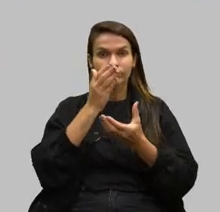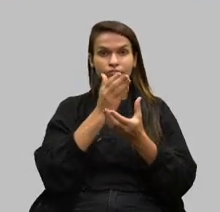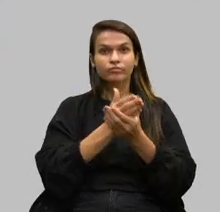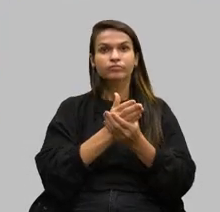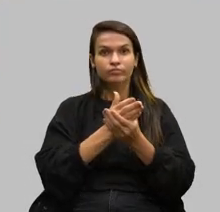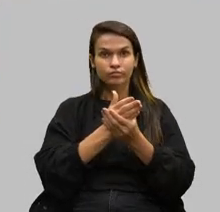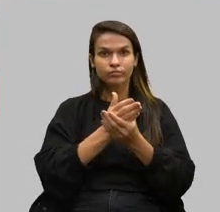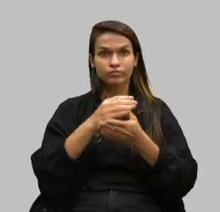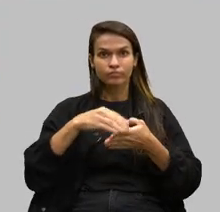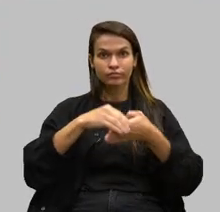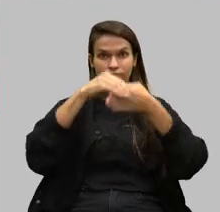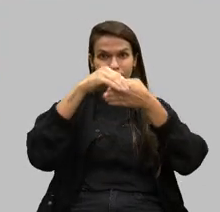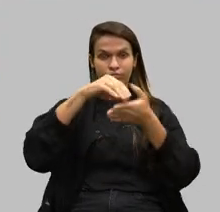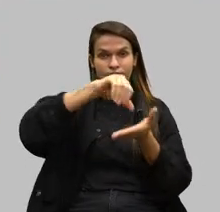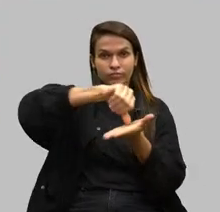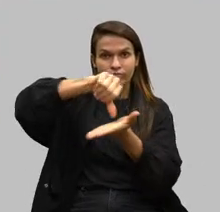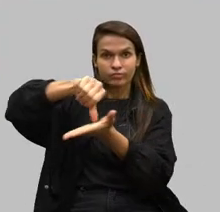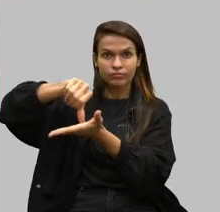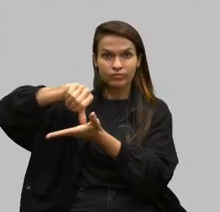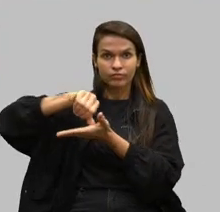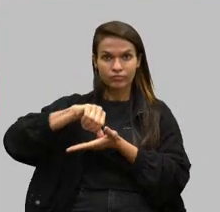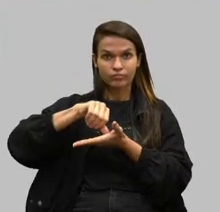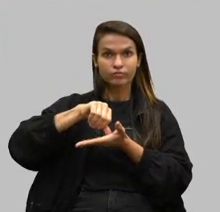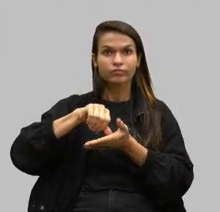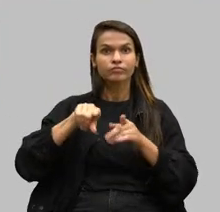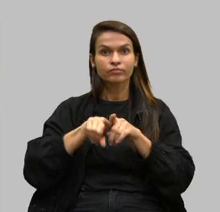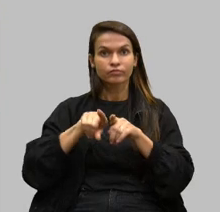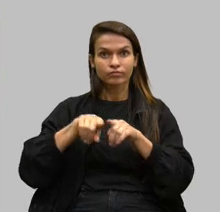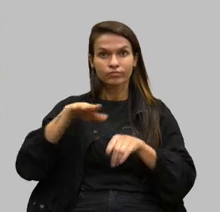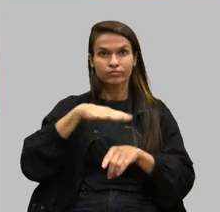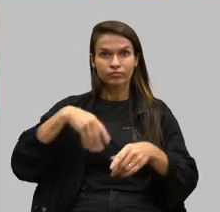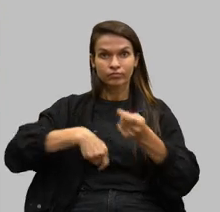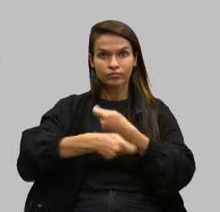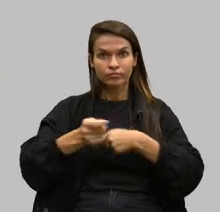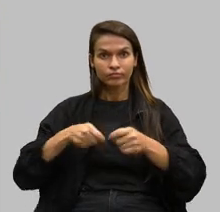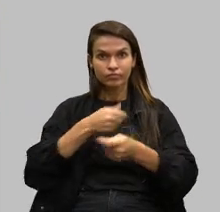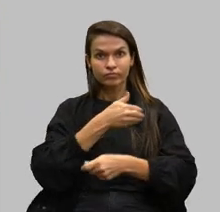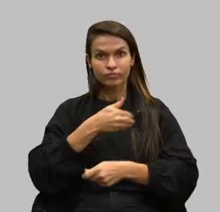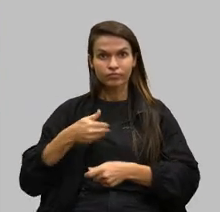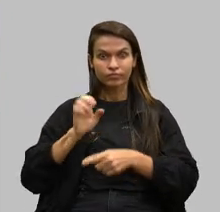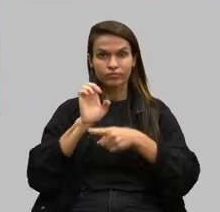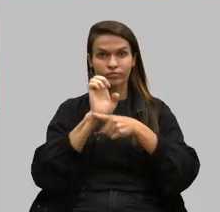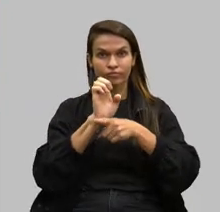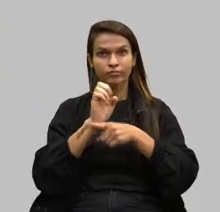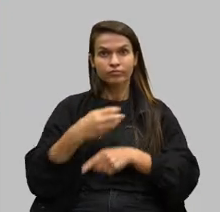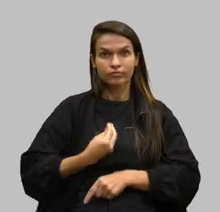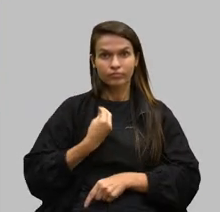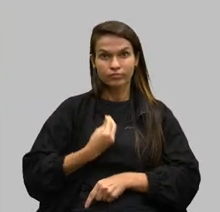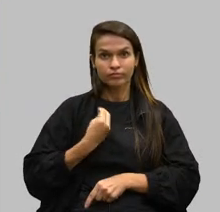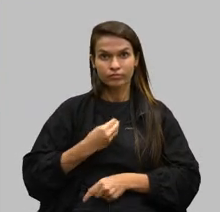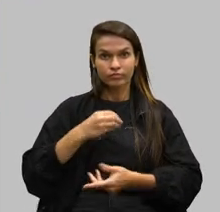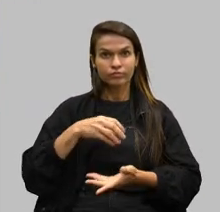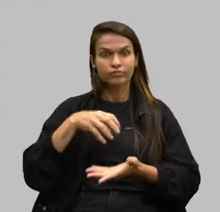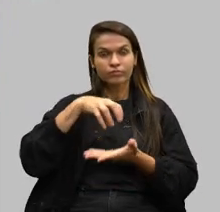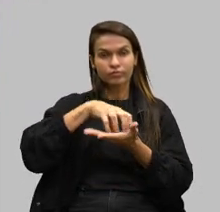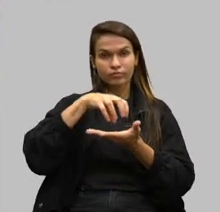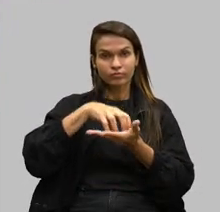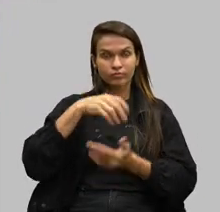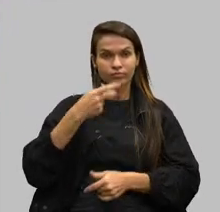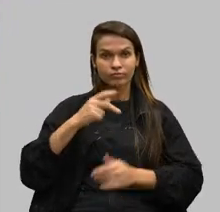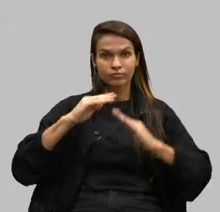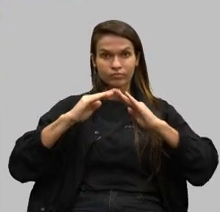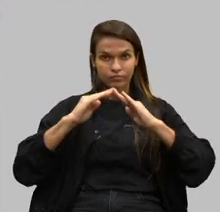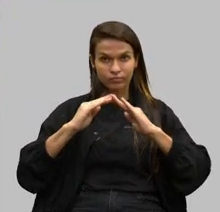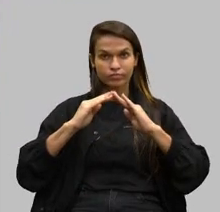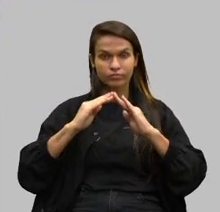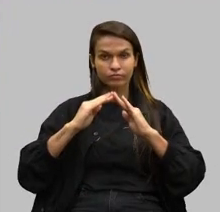dirigentes de órgãos e entidades da administração pública Estadual comparecem as comissões desta casa para